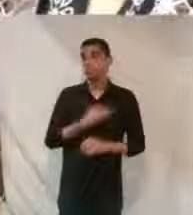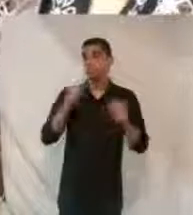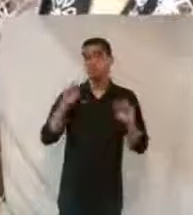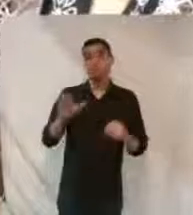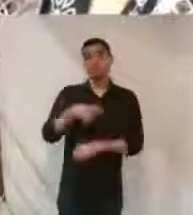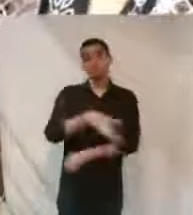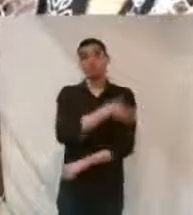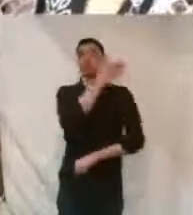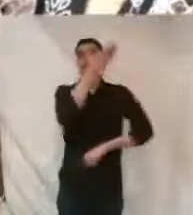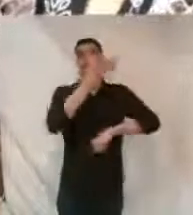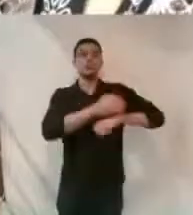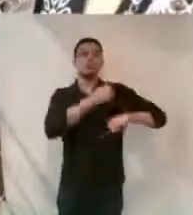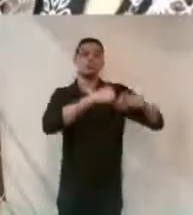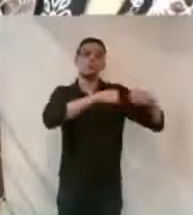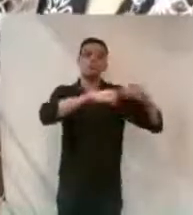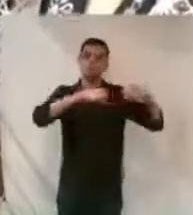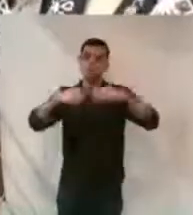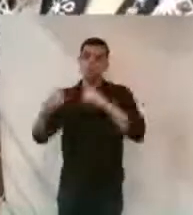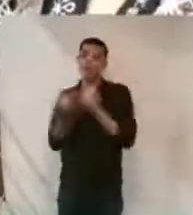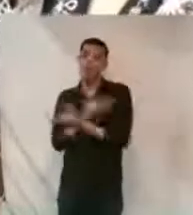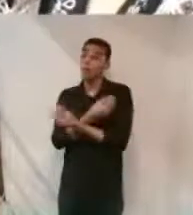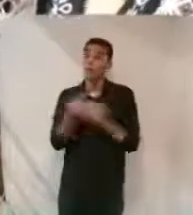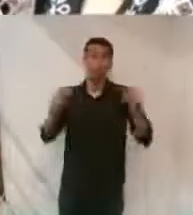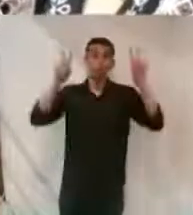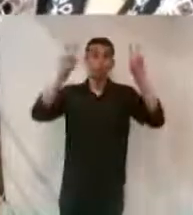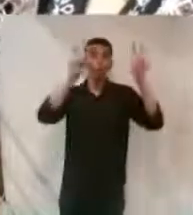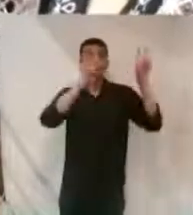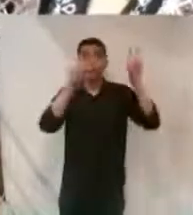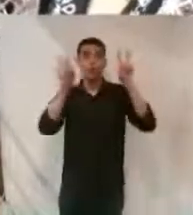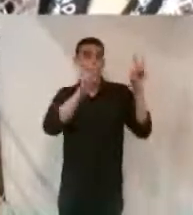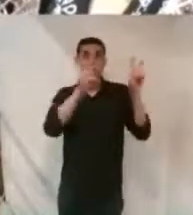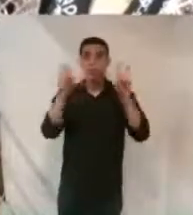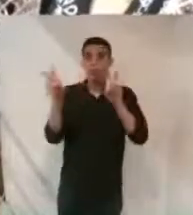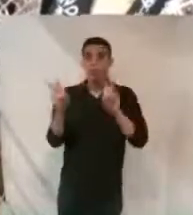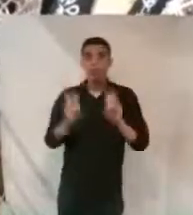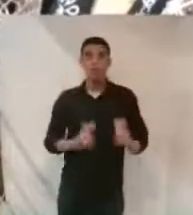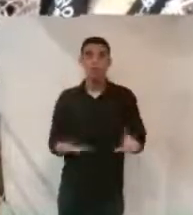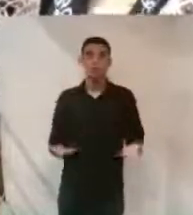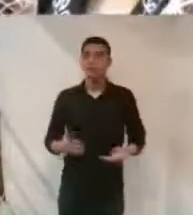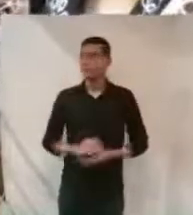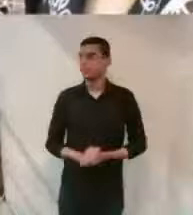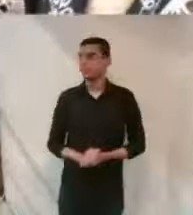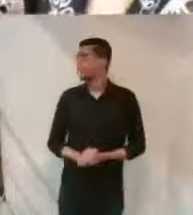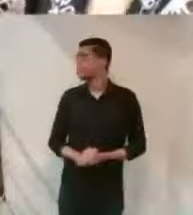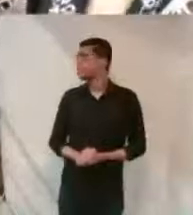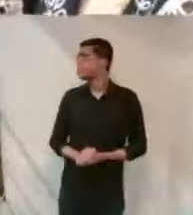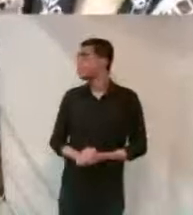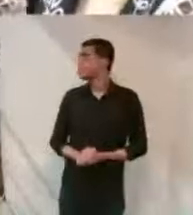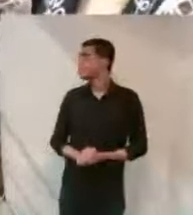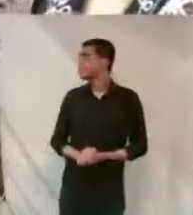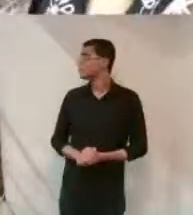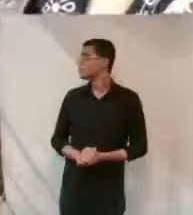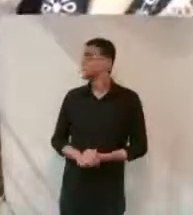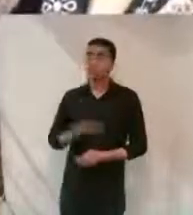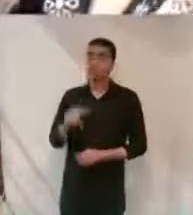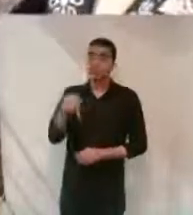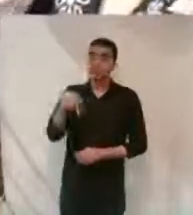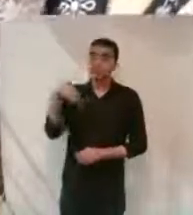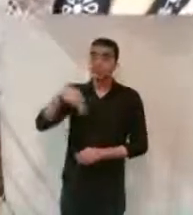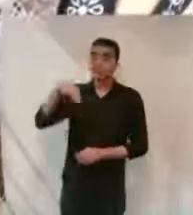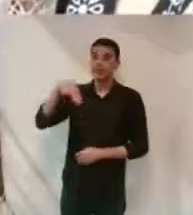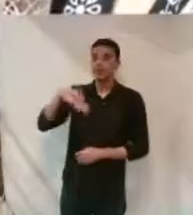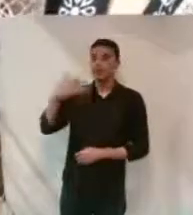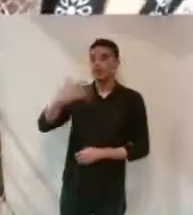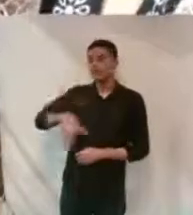para falar sobre isso. Qual o tempo? Qual o tempo? 7 minutos. 7 minutos, oh meu Deus. Podia